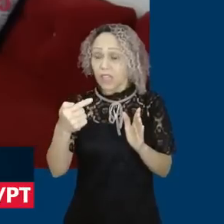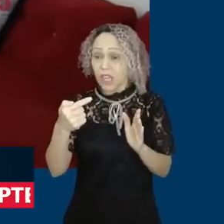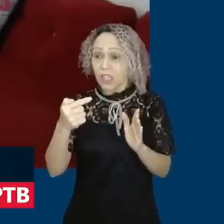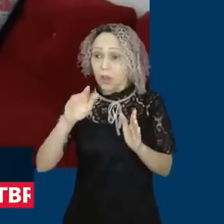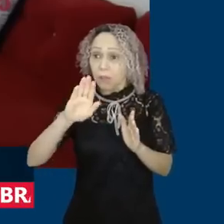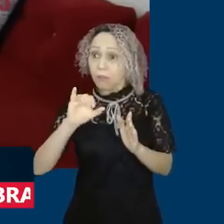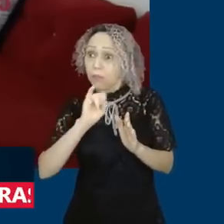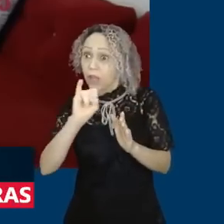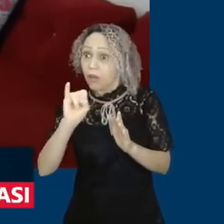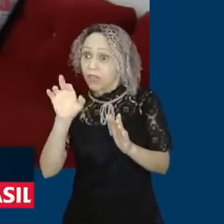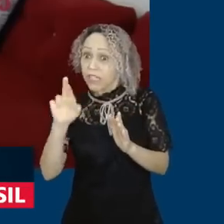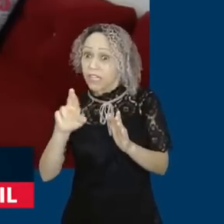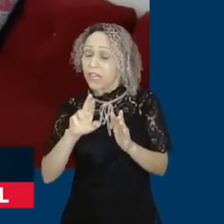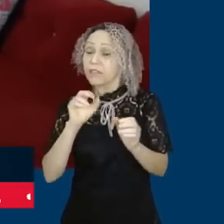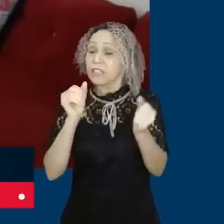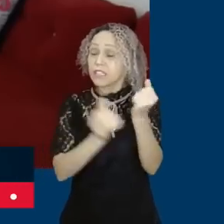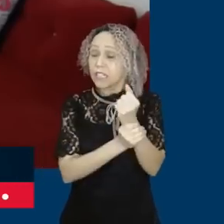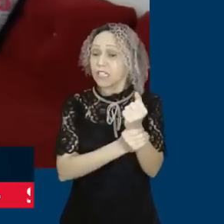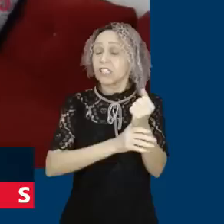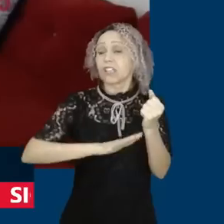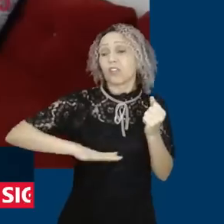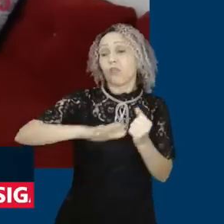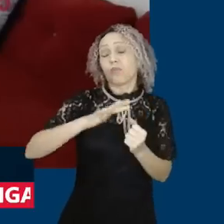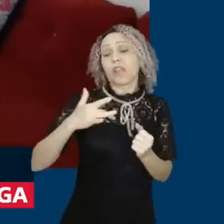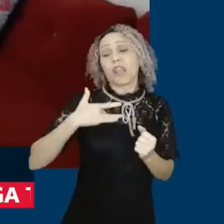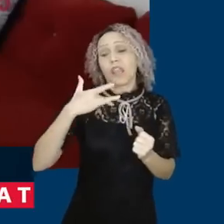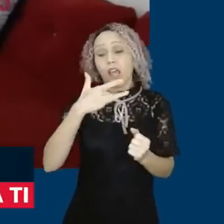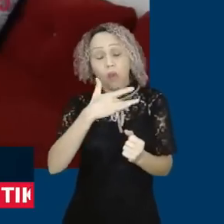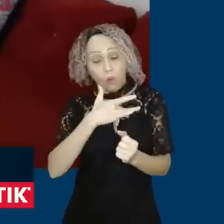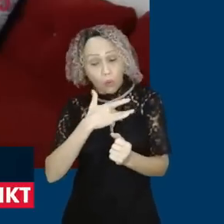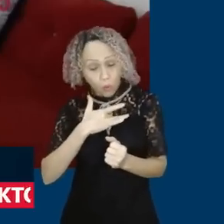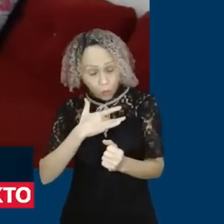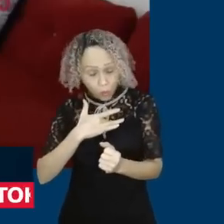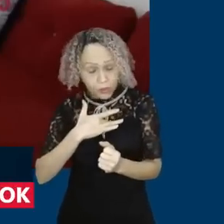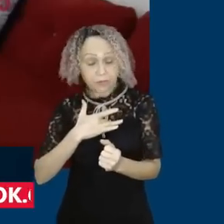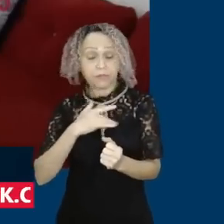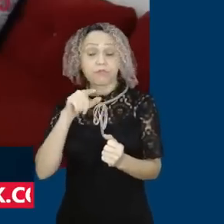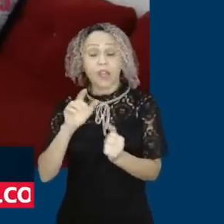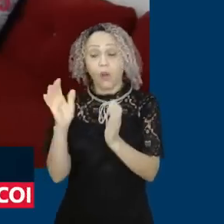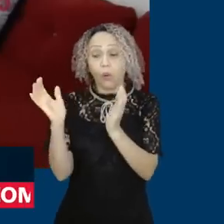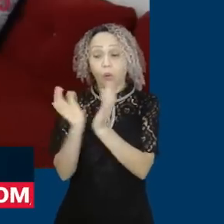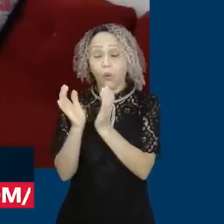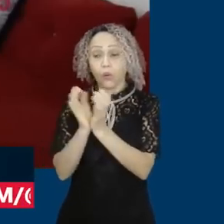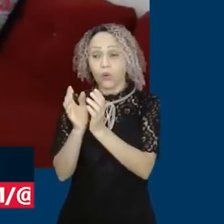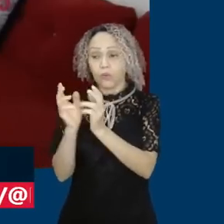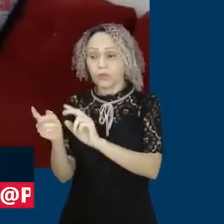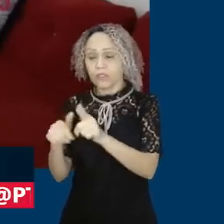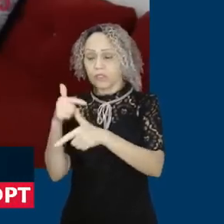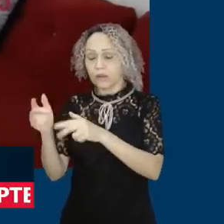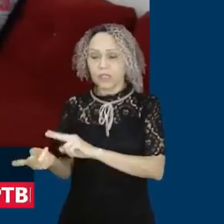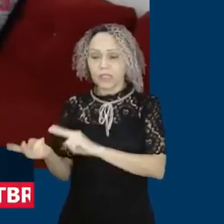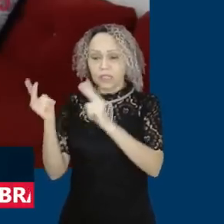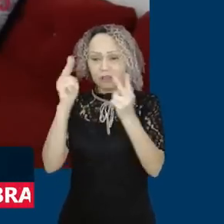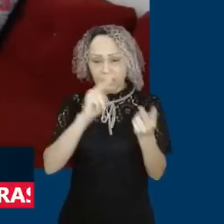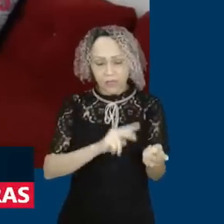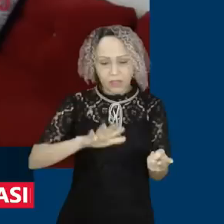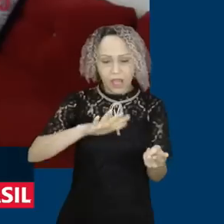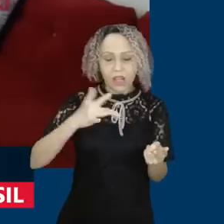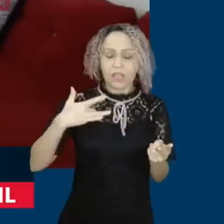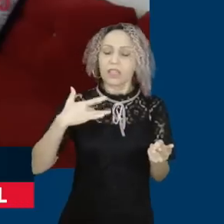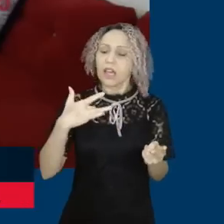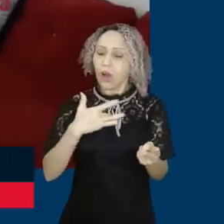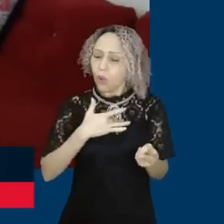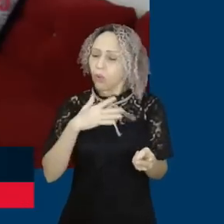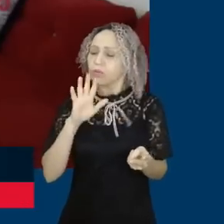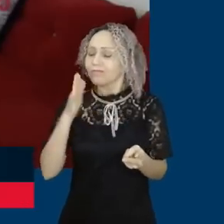também falou aqui, a partir do diagnóstico feito pelo grupo de transição, o grupo de trabalho da área de saúde. A